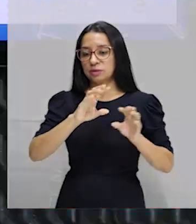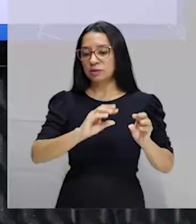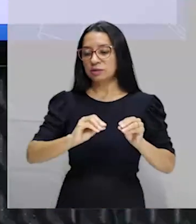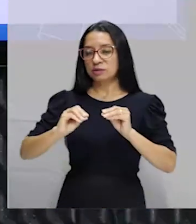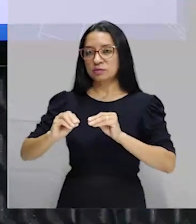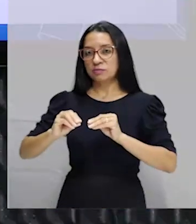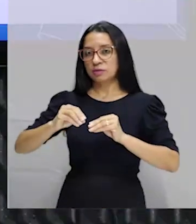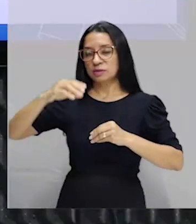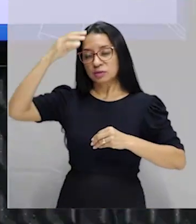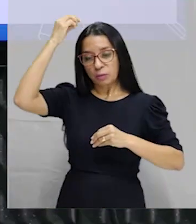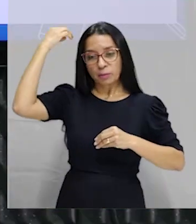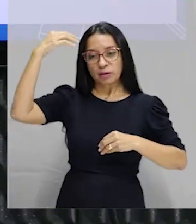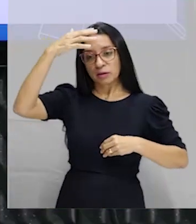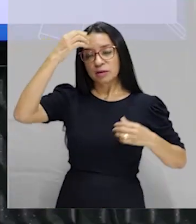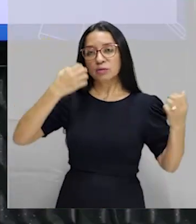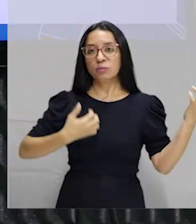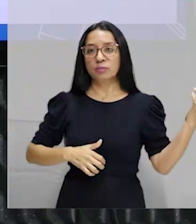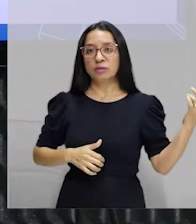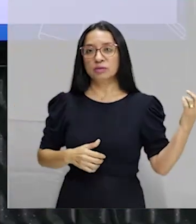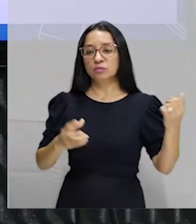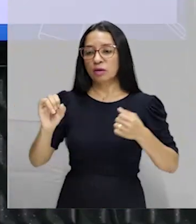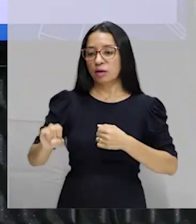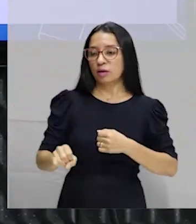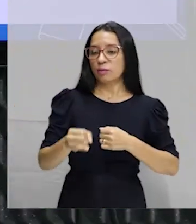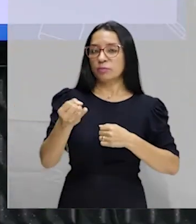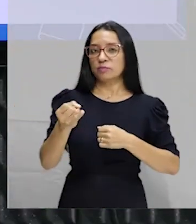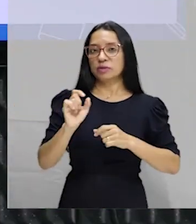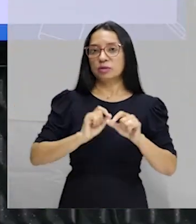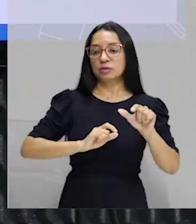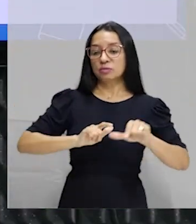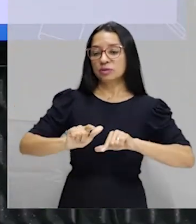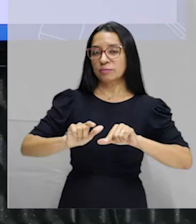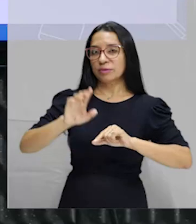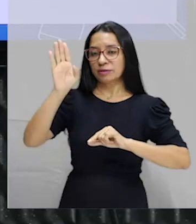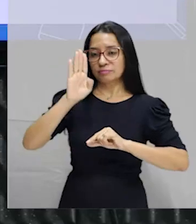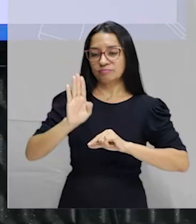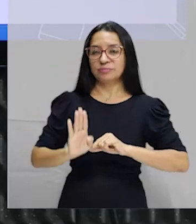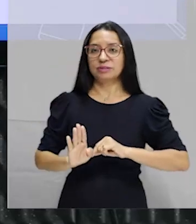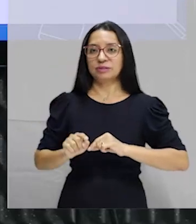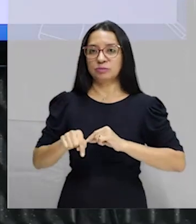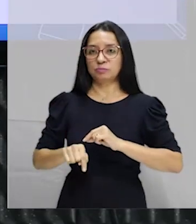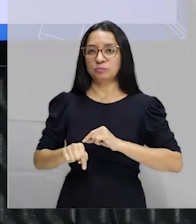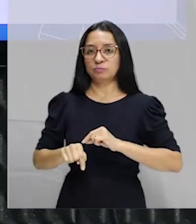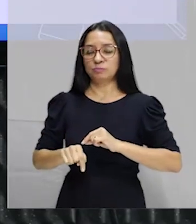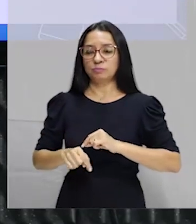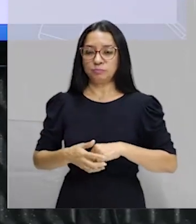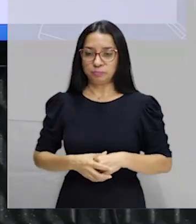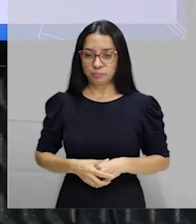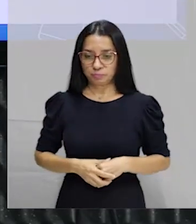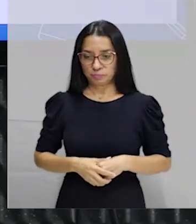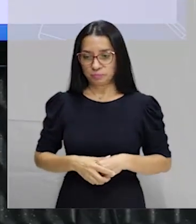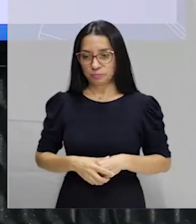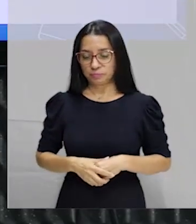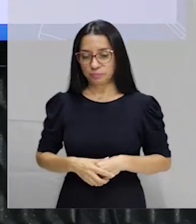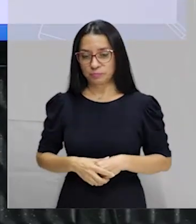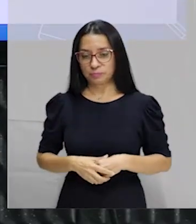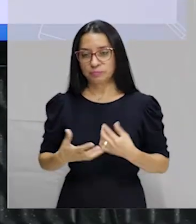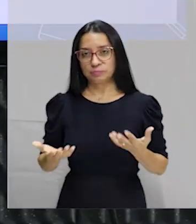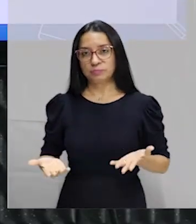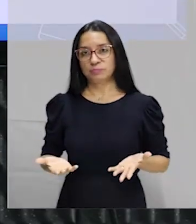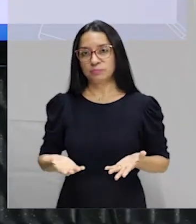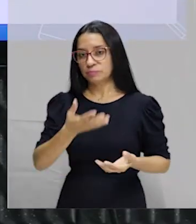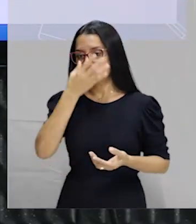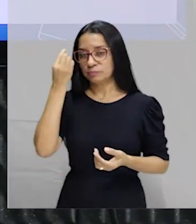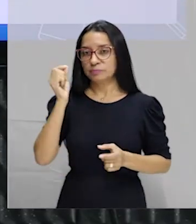México, buscando aproveitar principalmente o que, Marcos? A mão de obra barata, tá certo? Na montagem desses produtos. Bacana? Então,